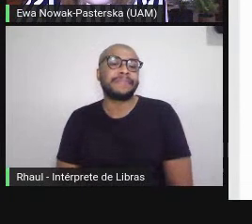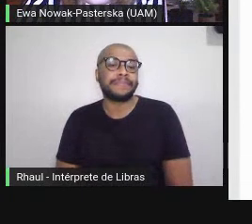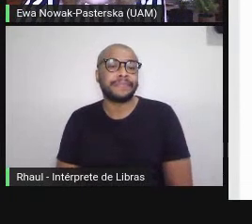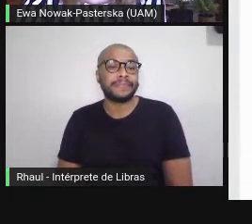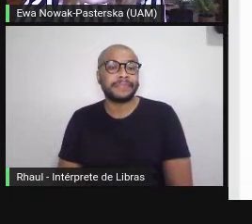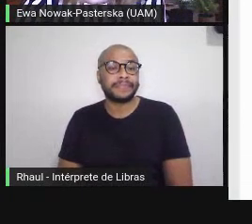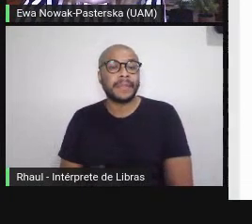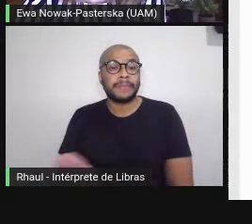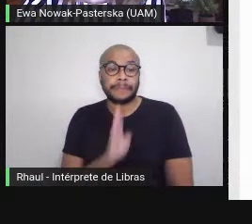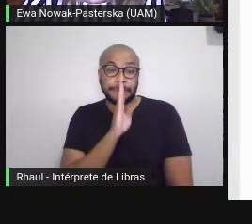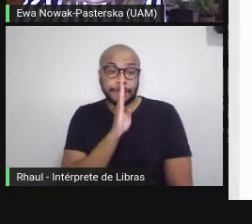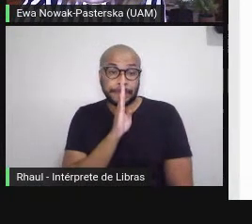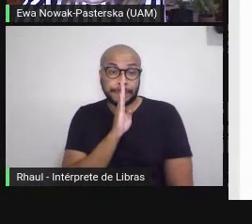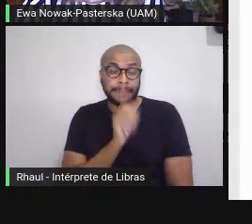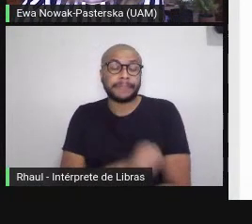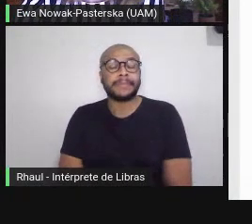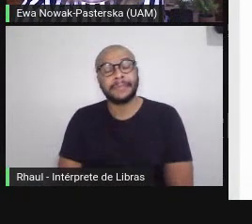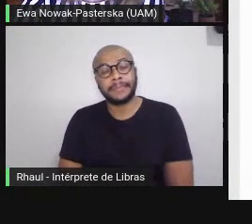o calado.